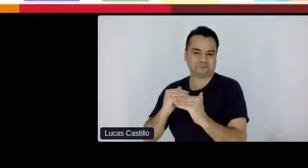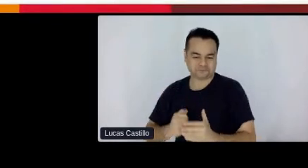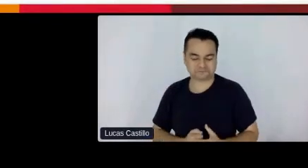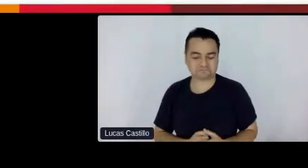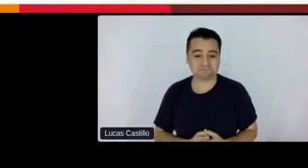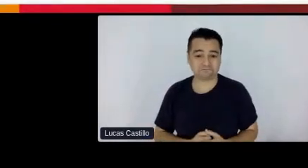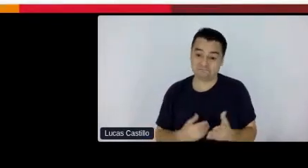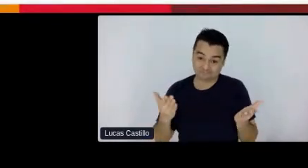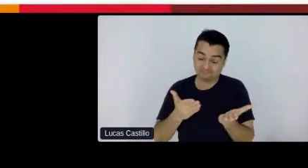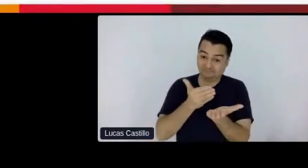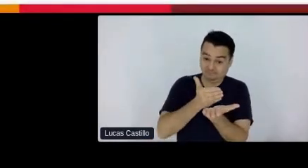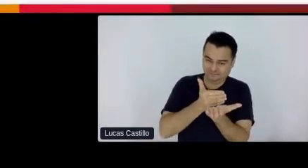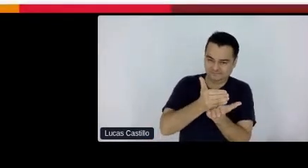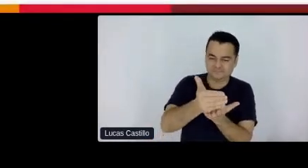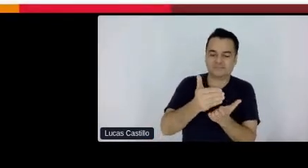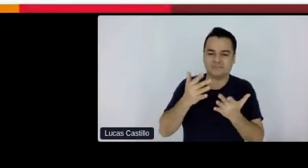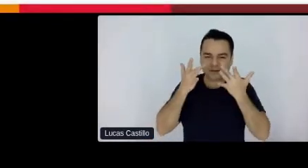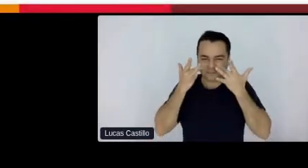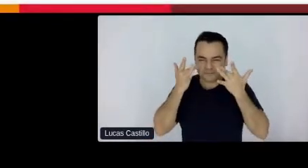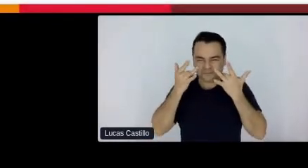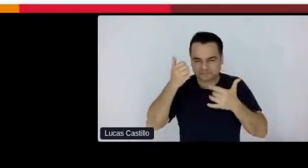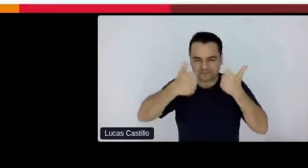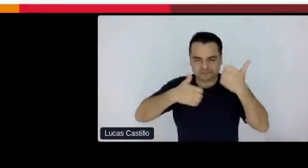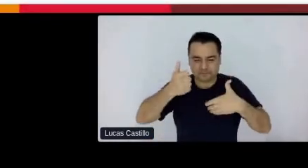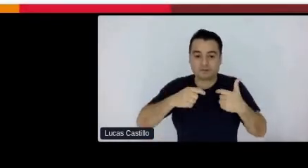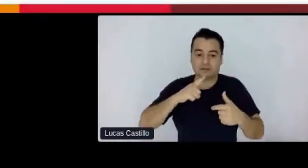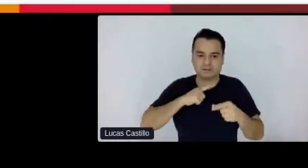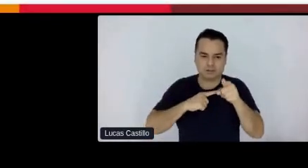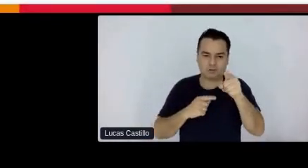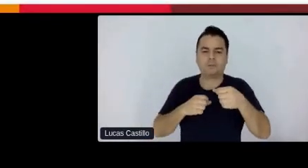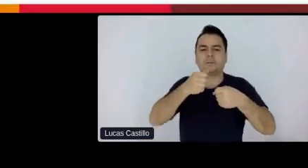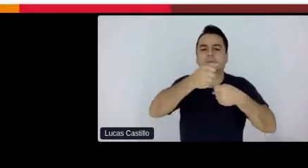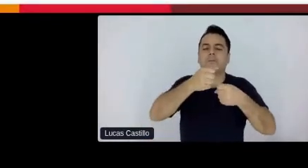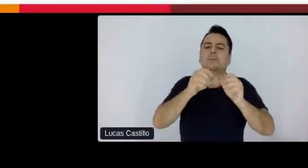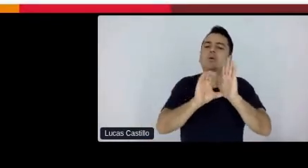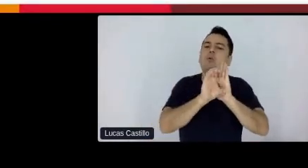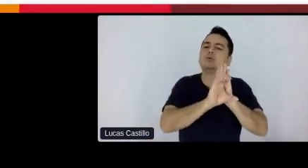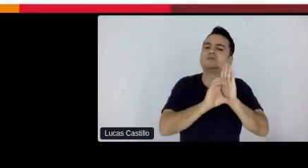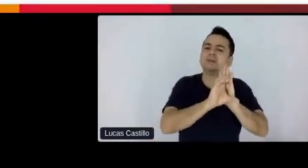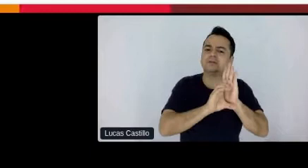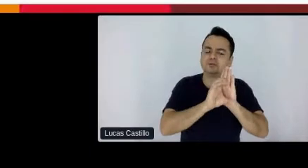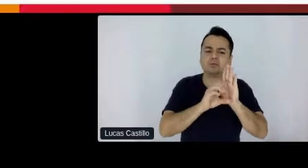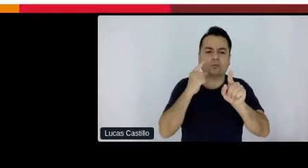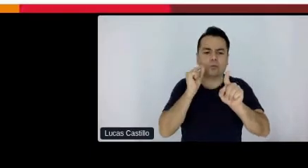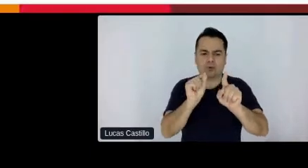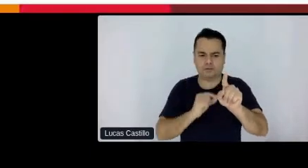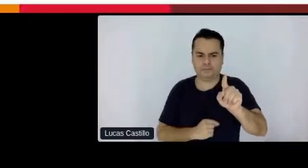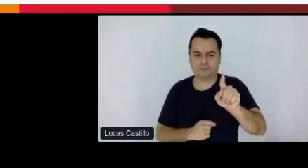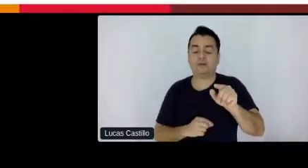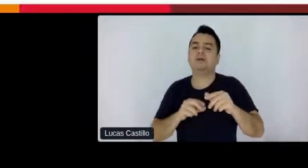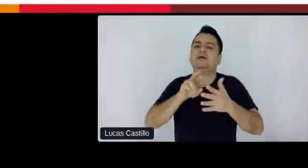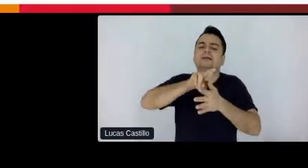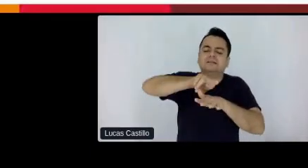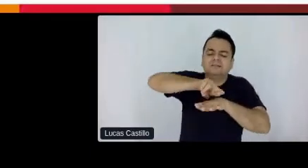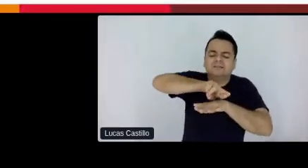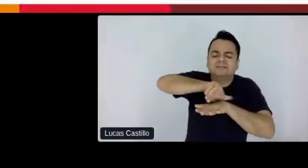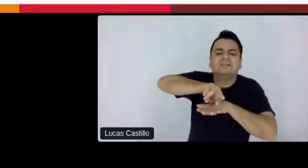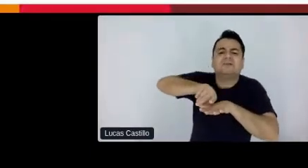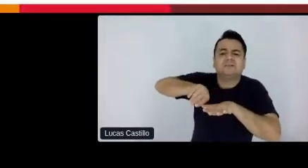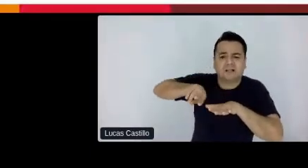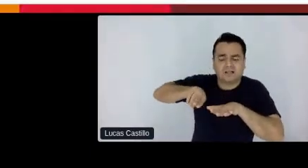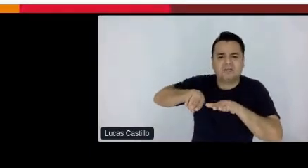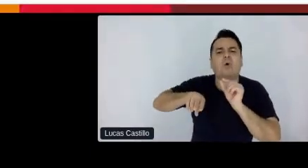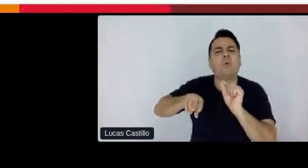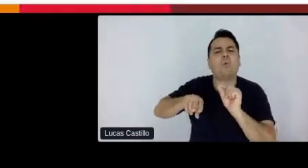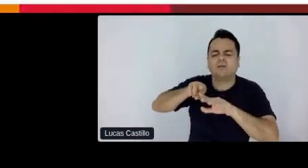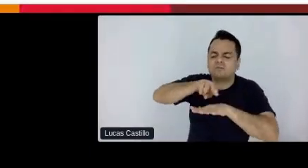iniciar a apresentação, eu trago alguns conceitos gerais, né? O que é diversidade? É reconhecer que cada um de nós tem características que nos